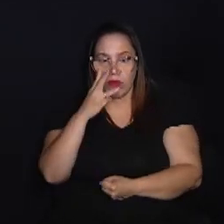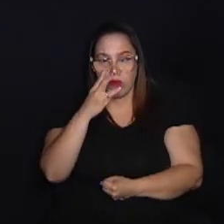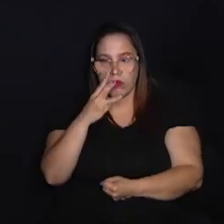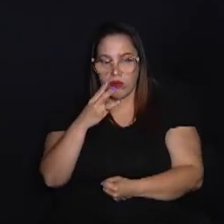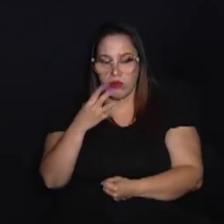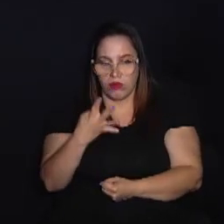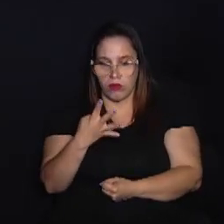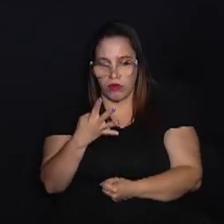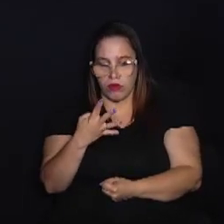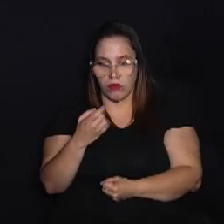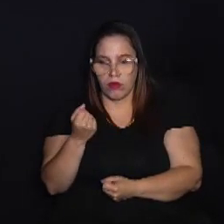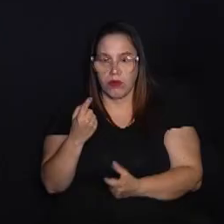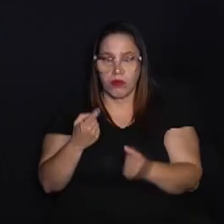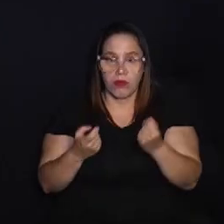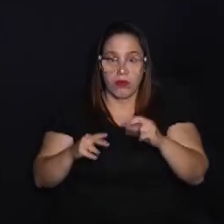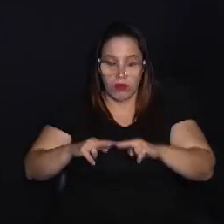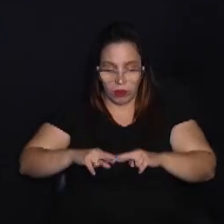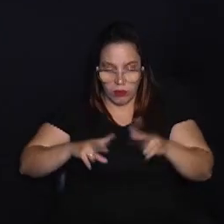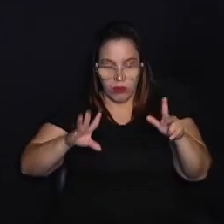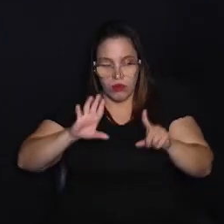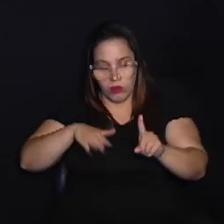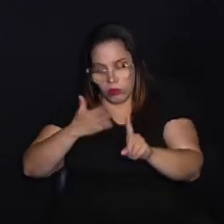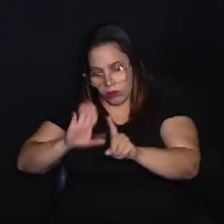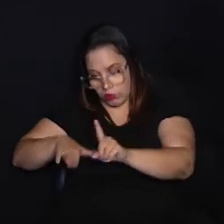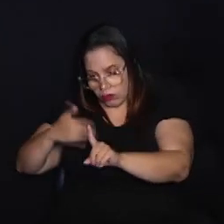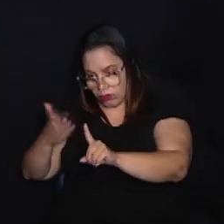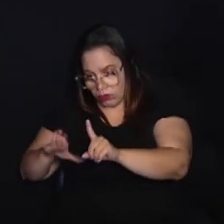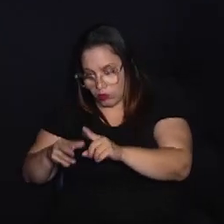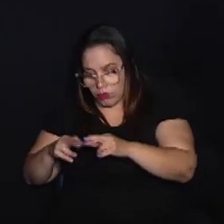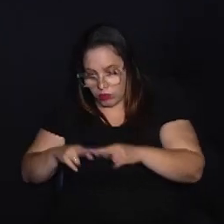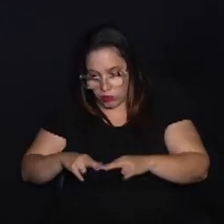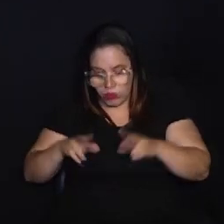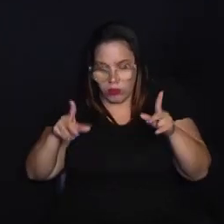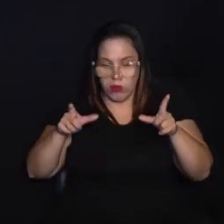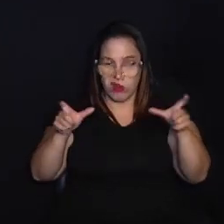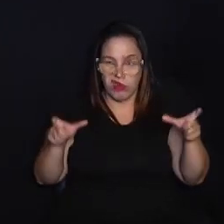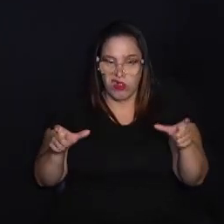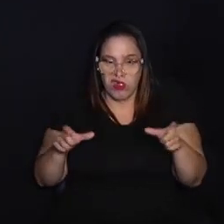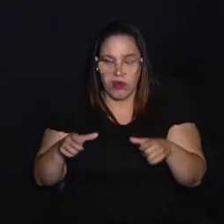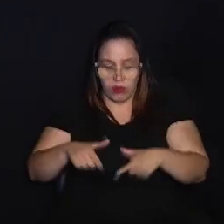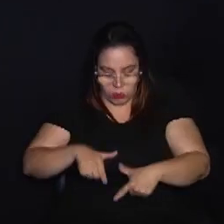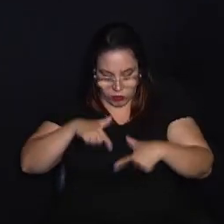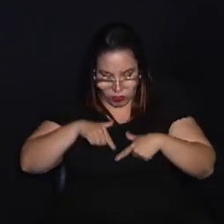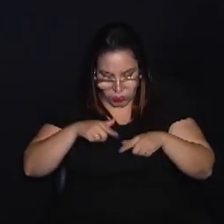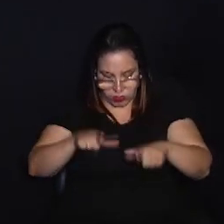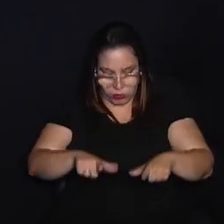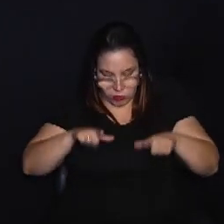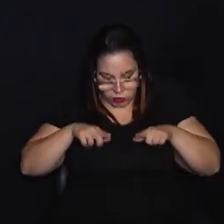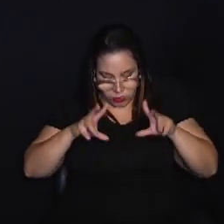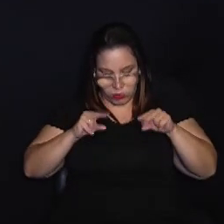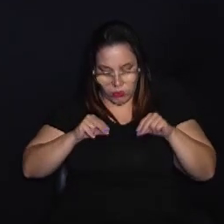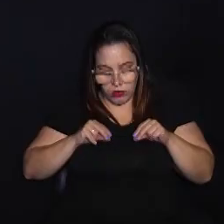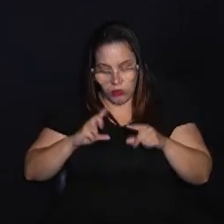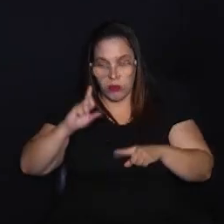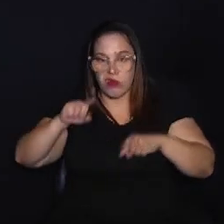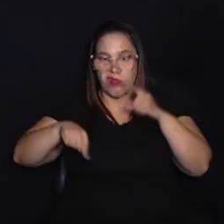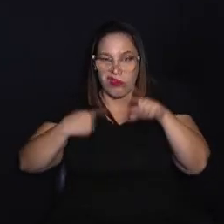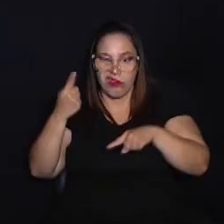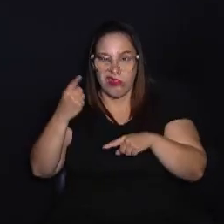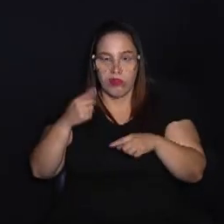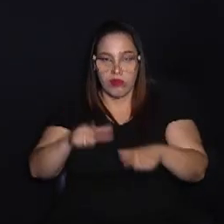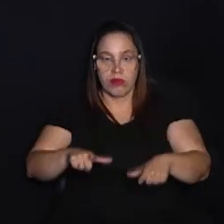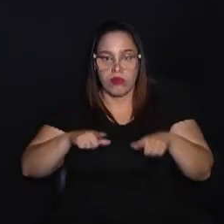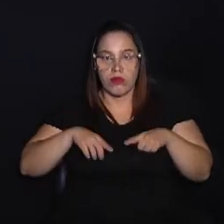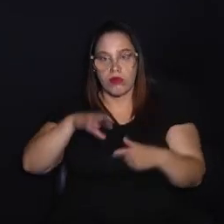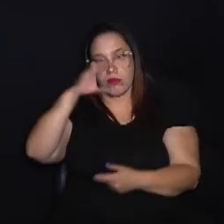34 tipos diferentes de honraria, divididas entre medalhas e diplomas, além dos títulos de